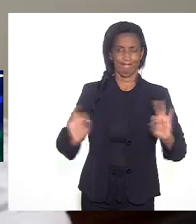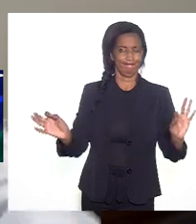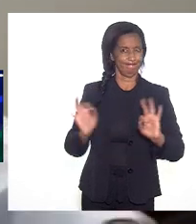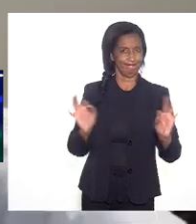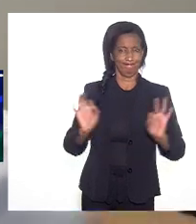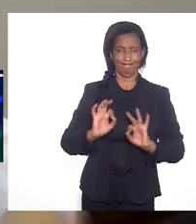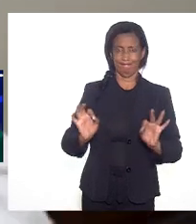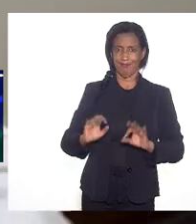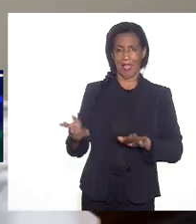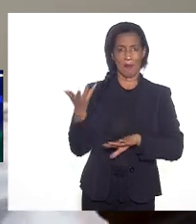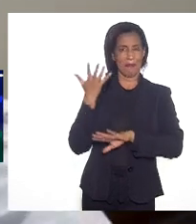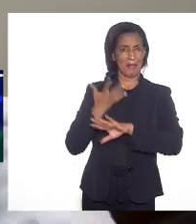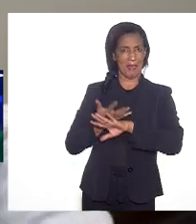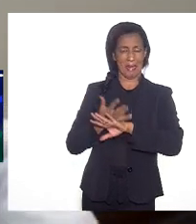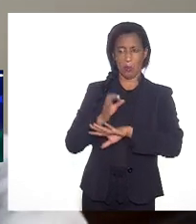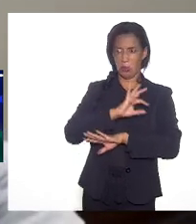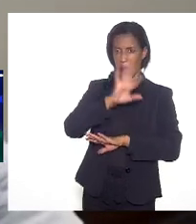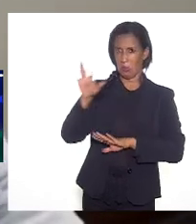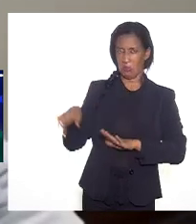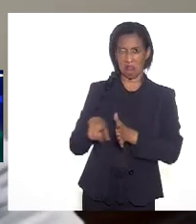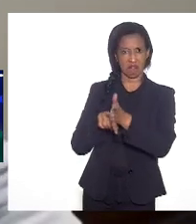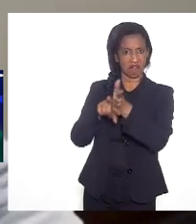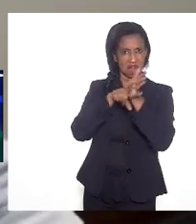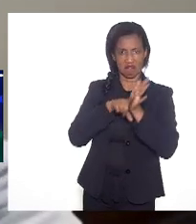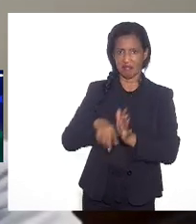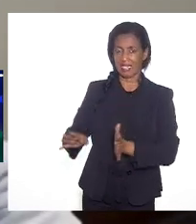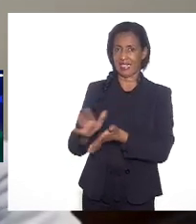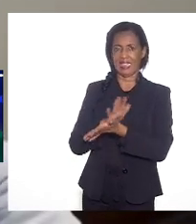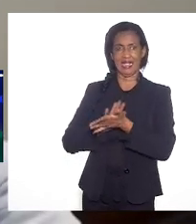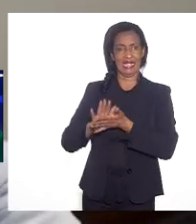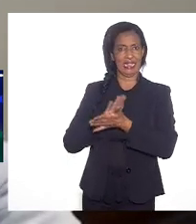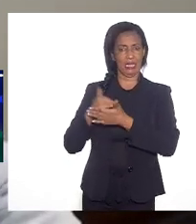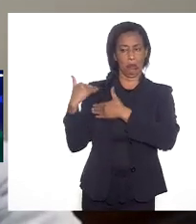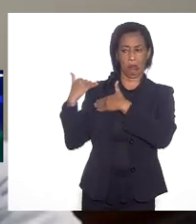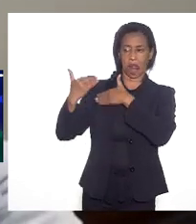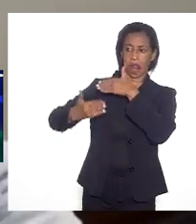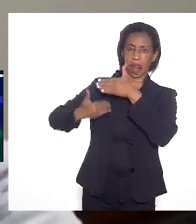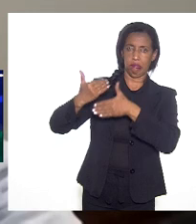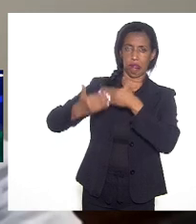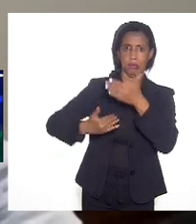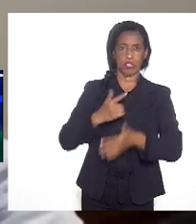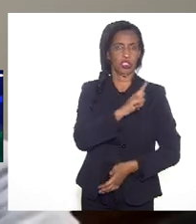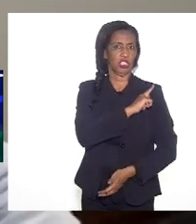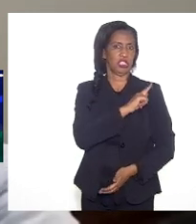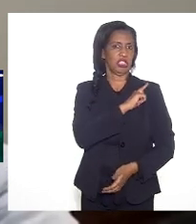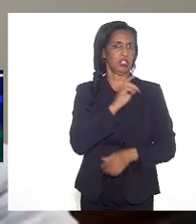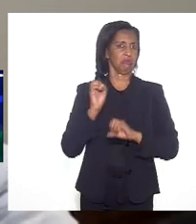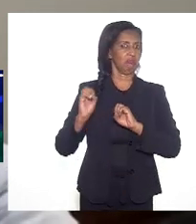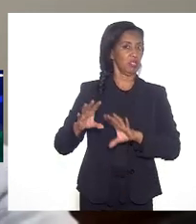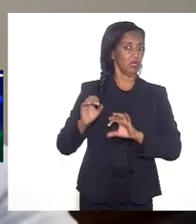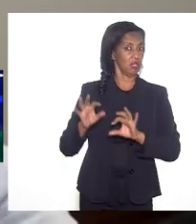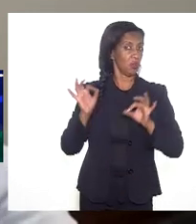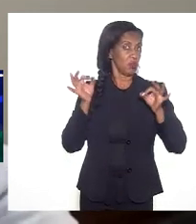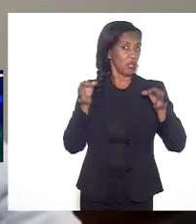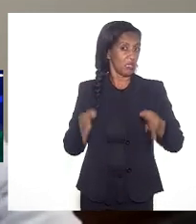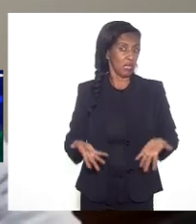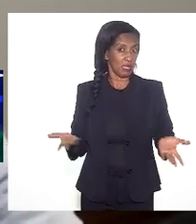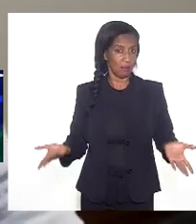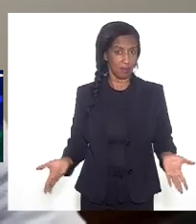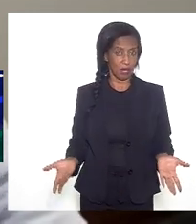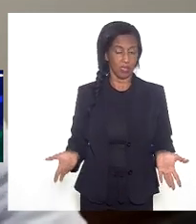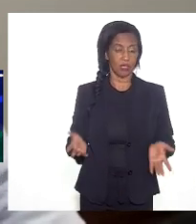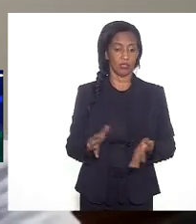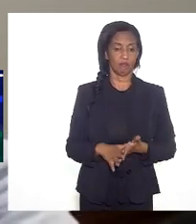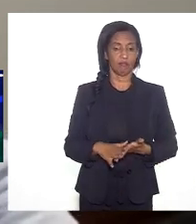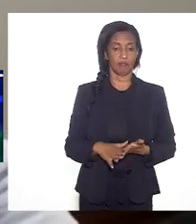da matéria, não é especialista na matéria, não tem uma trajetória de gestão na educação, o que certamente torna o seu desafio